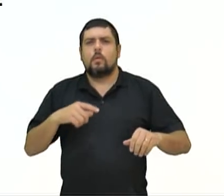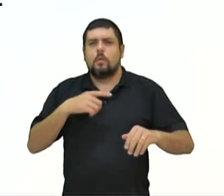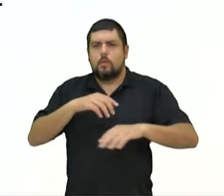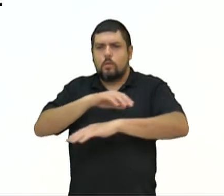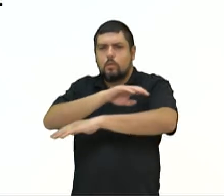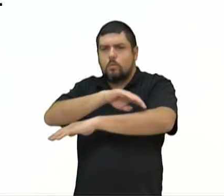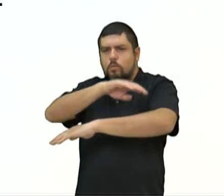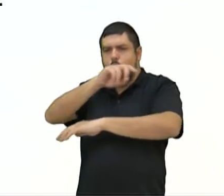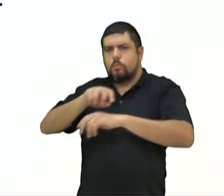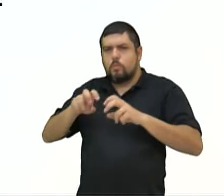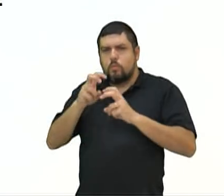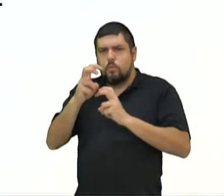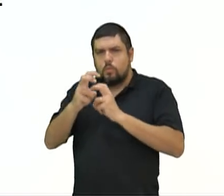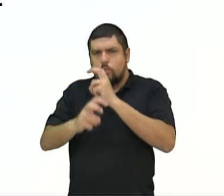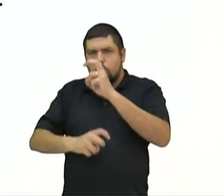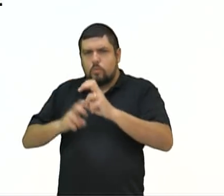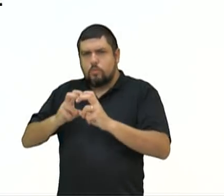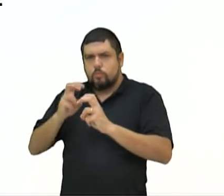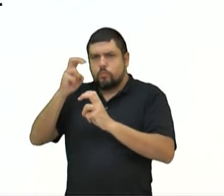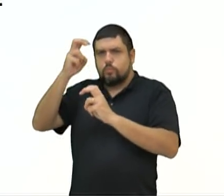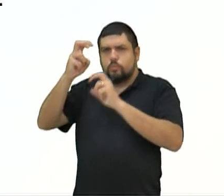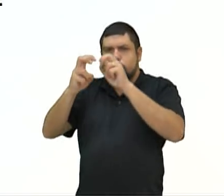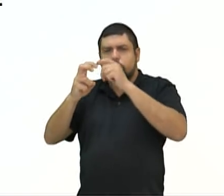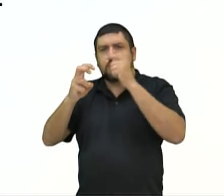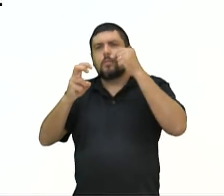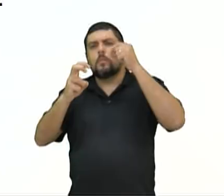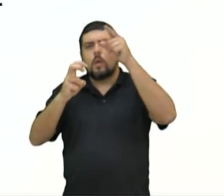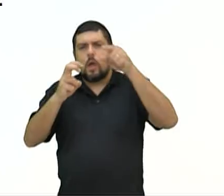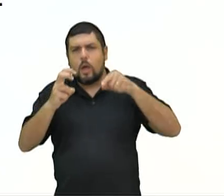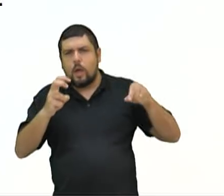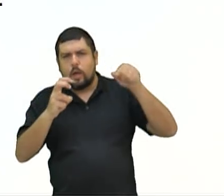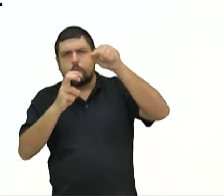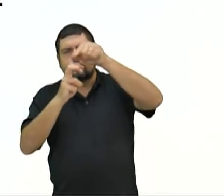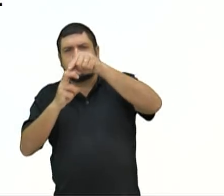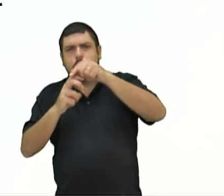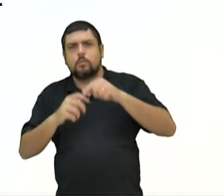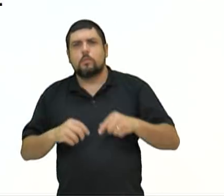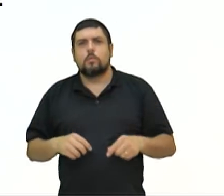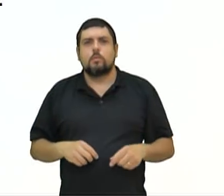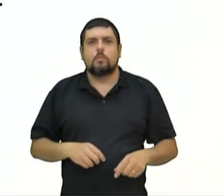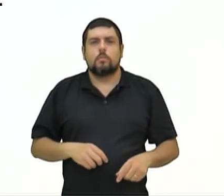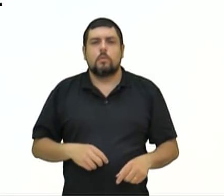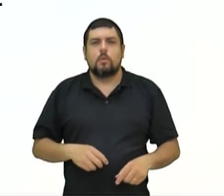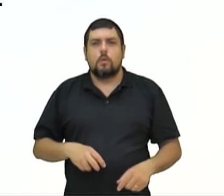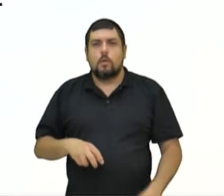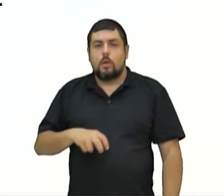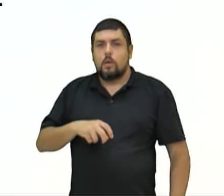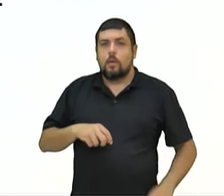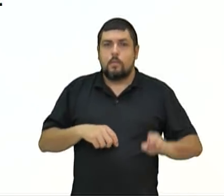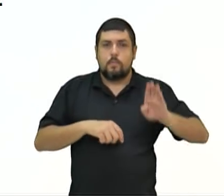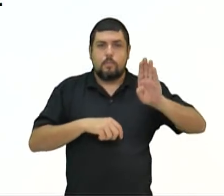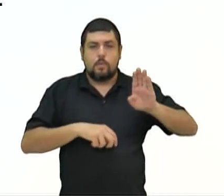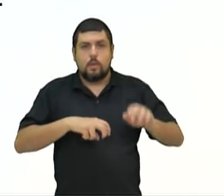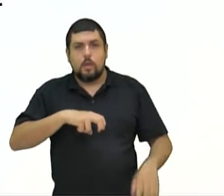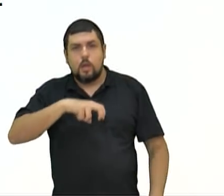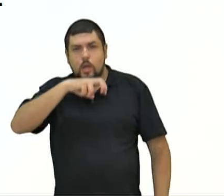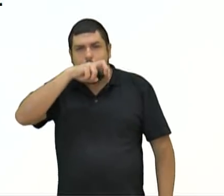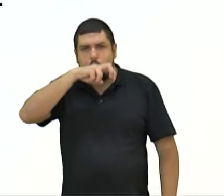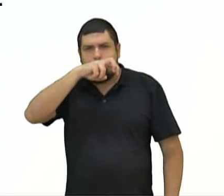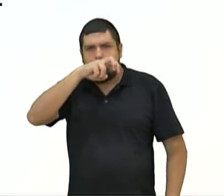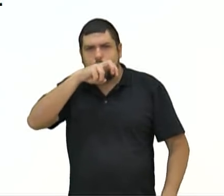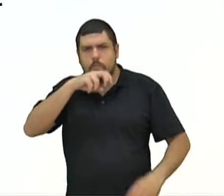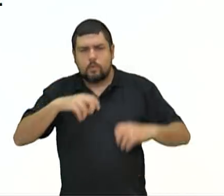montanha russa. B. O fato da Mônica ter força para parar um carrinho em movimento no alto de uma montanha